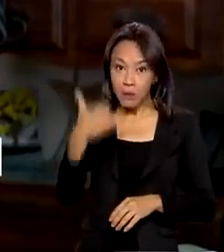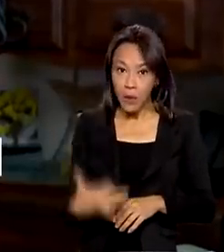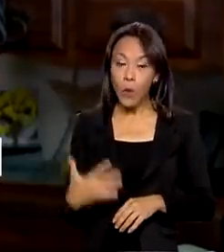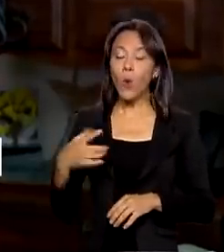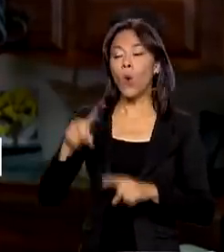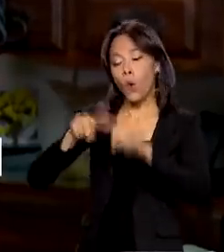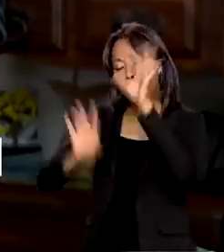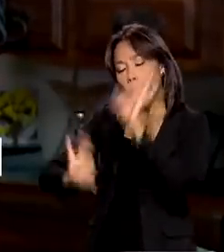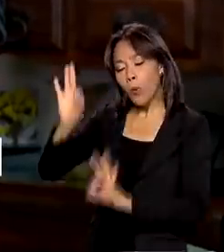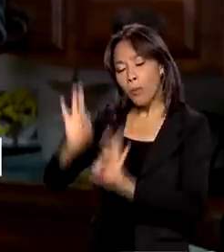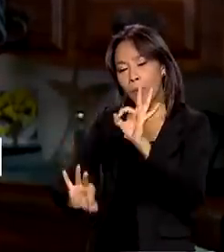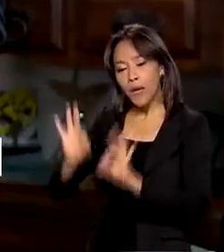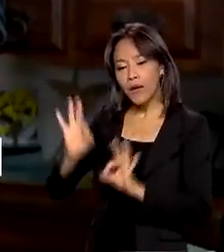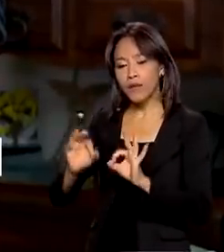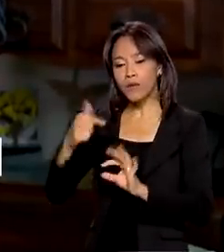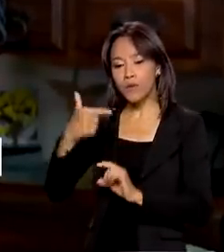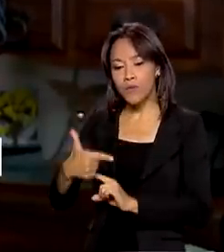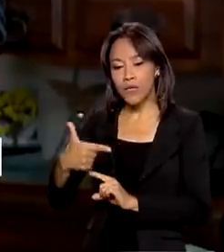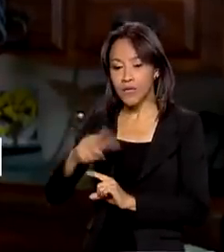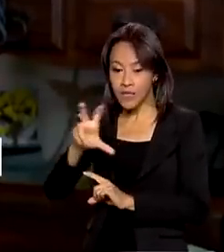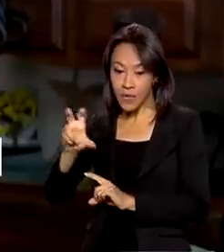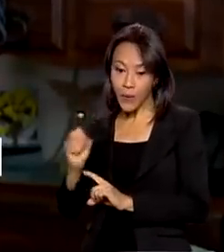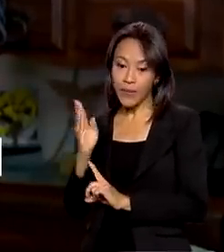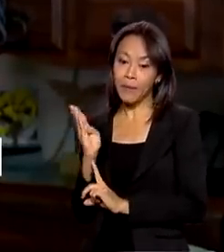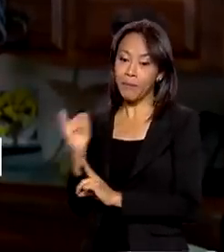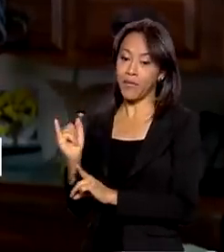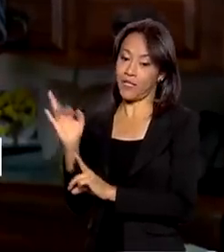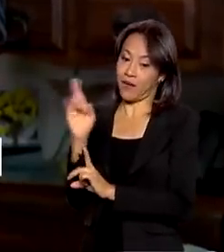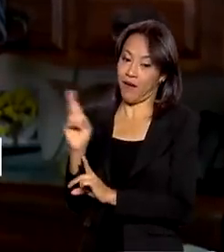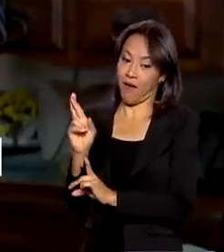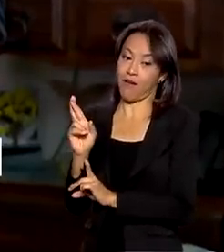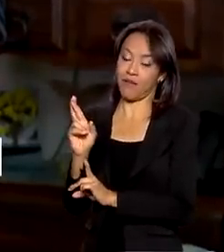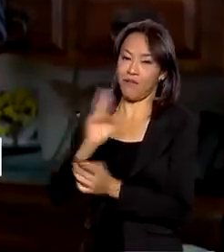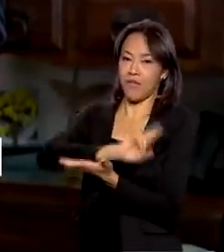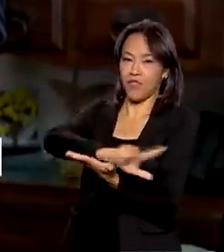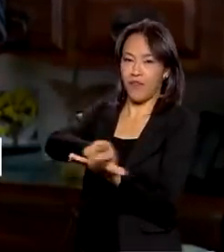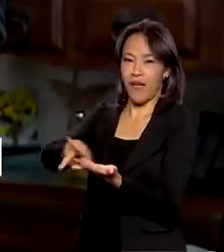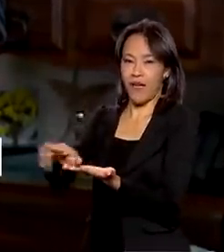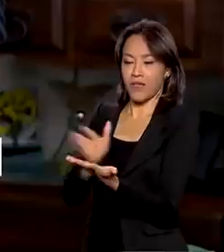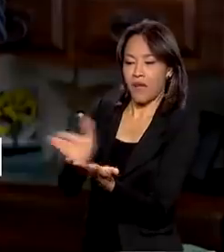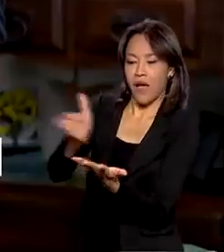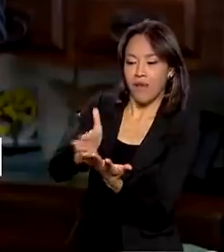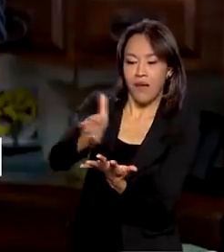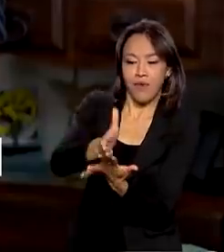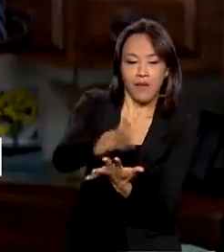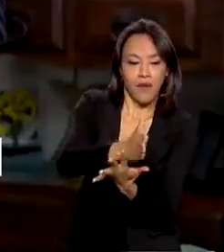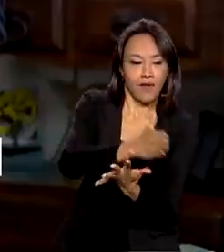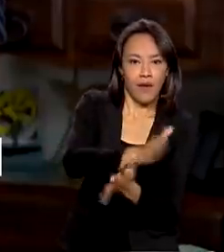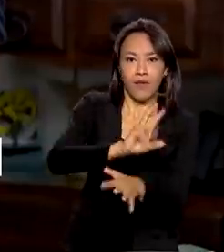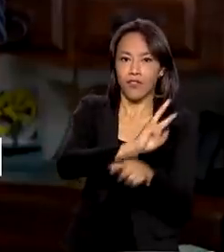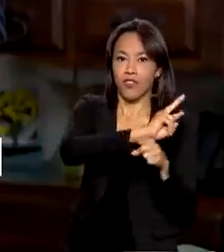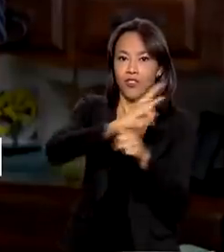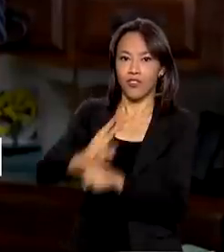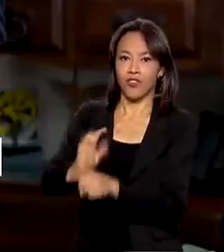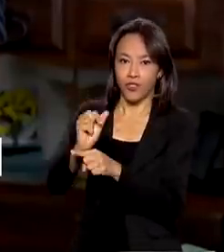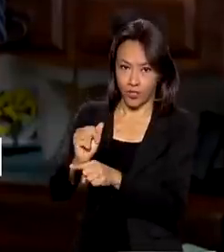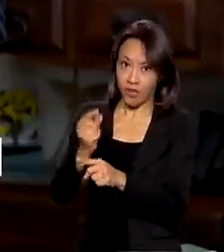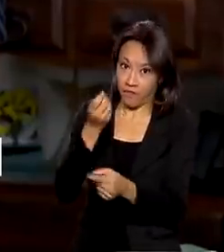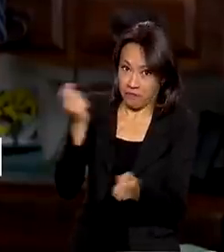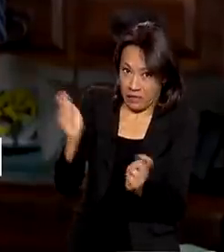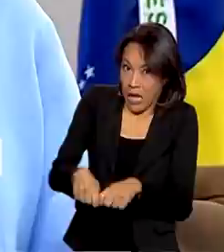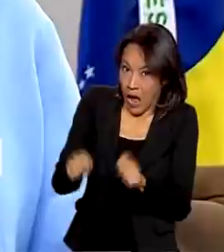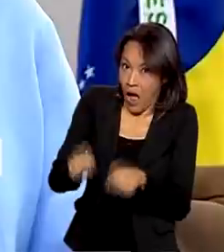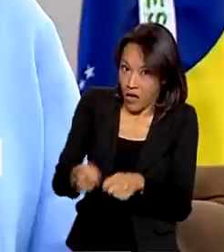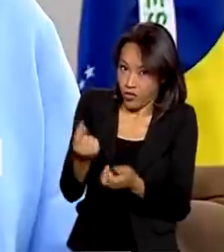safra esse ano plano safra deixou mais de 250 bilhões de reais para diversas modalidades de financiamento os recursos foram